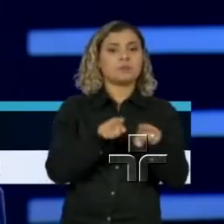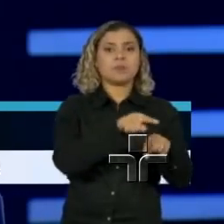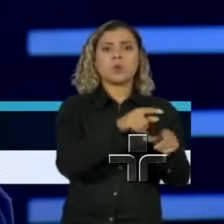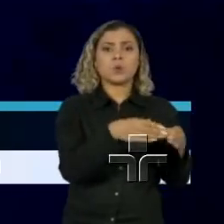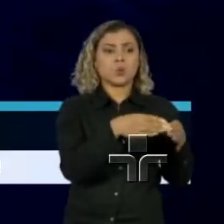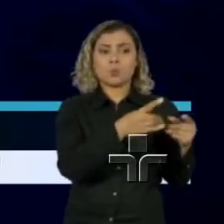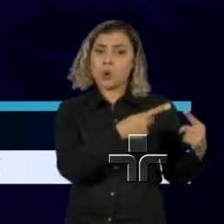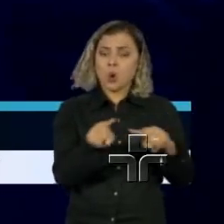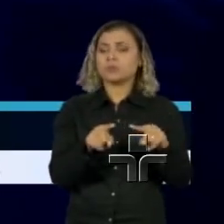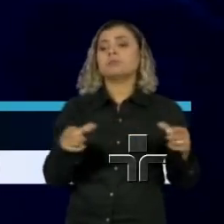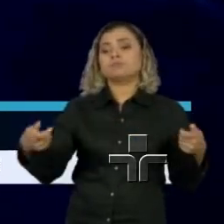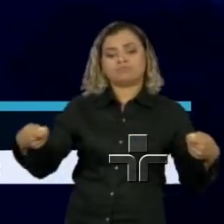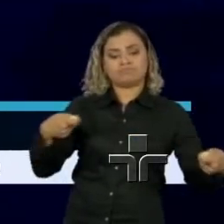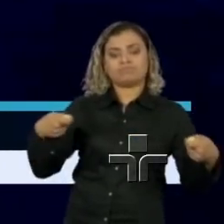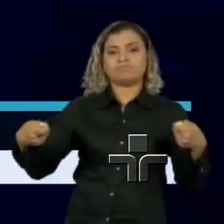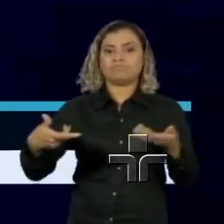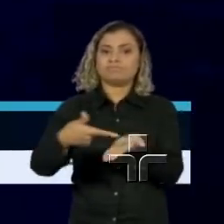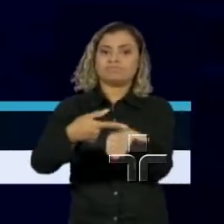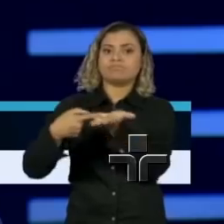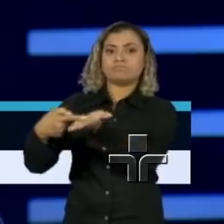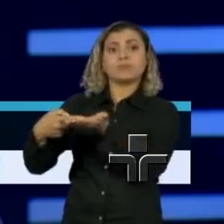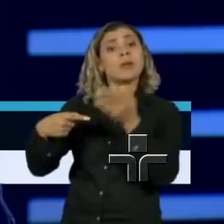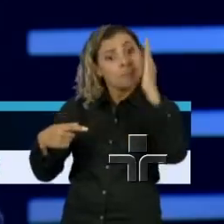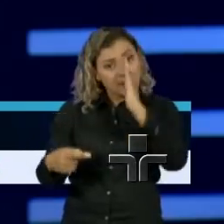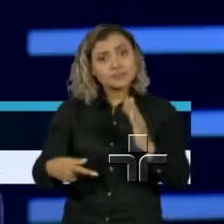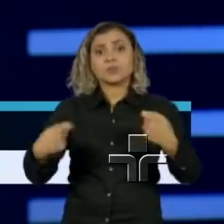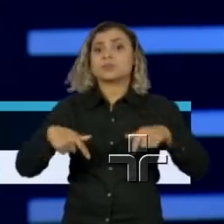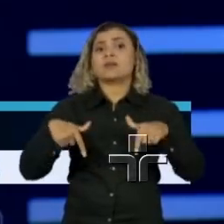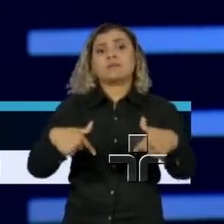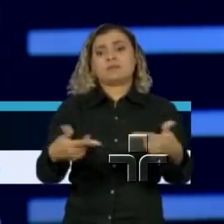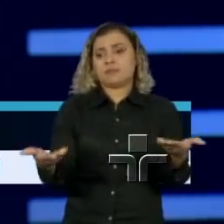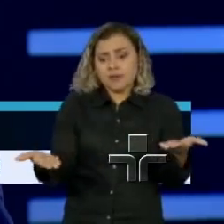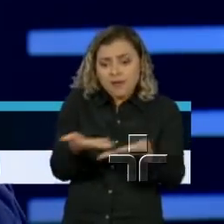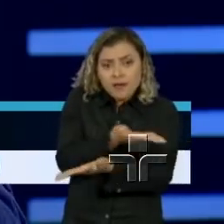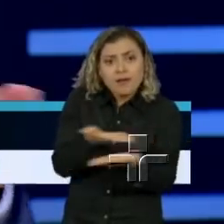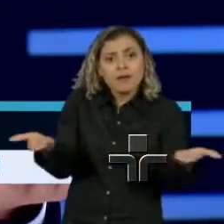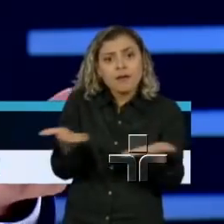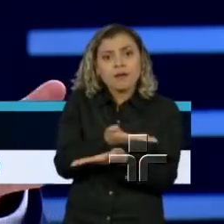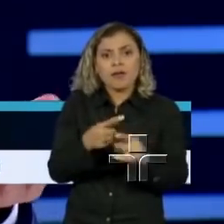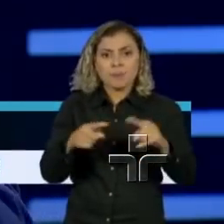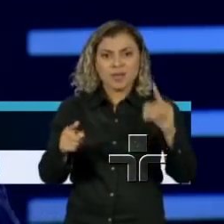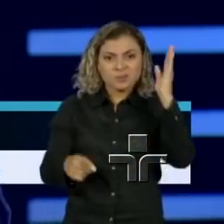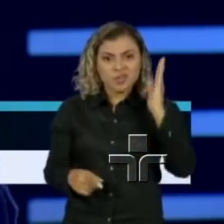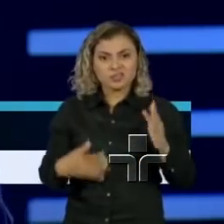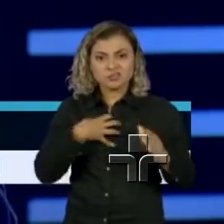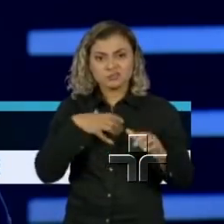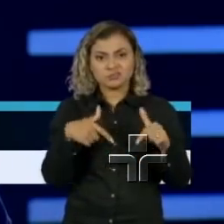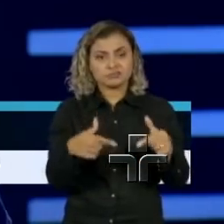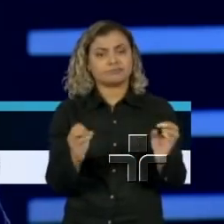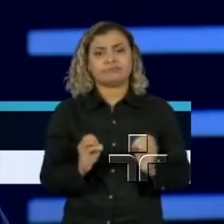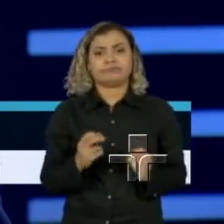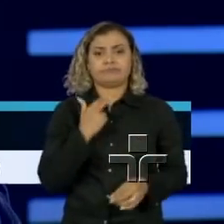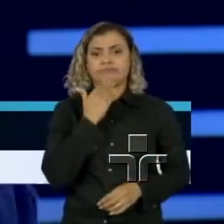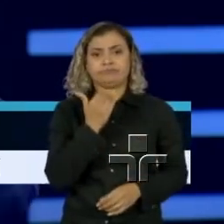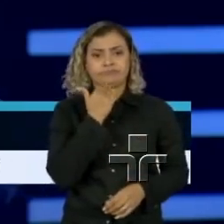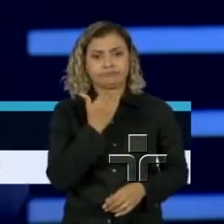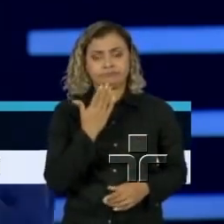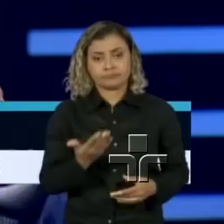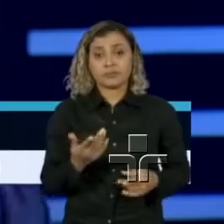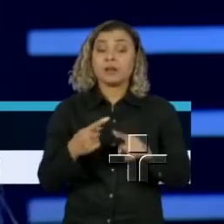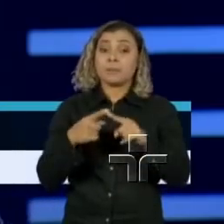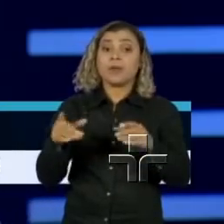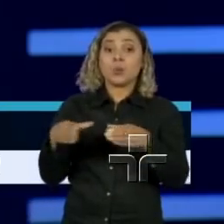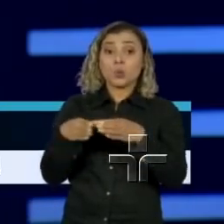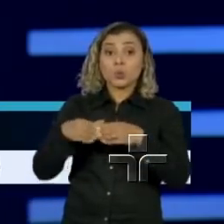e buscar algum tipo de saída. O Brasil poderia fazer isso, só que o posicionamento que o Brasil tem Não dá. E mesmo o Grupo de Lima, que